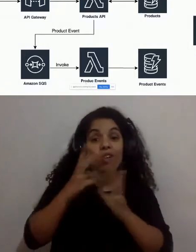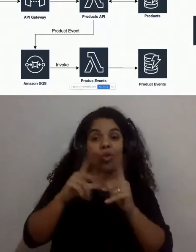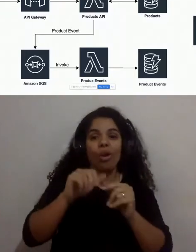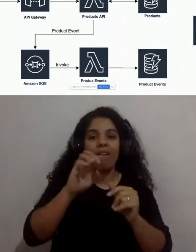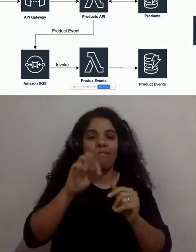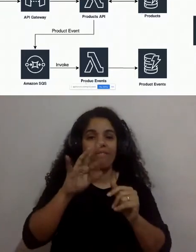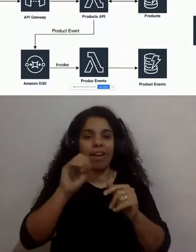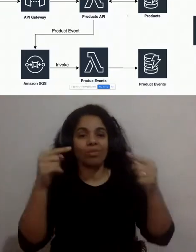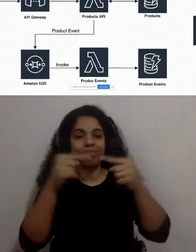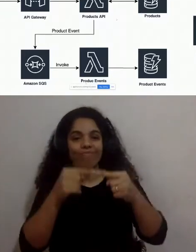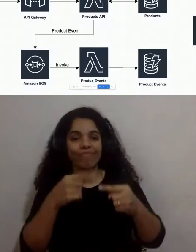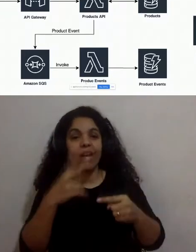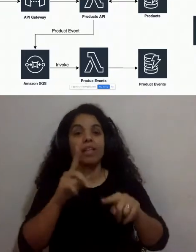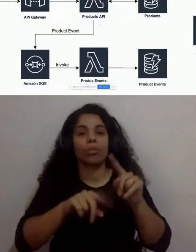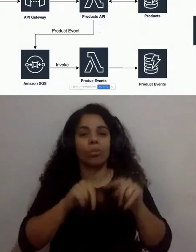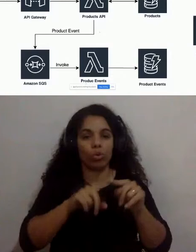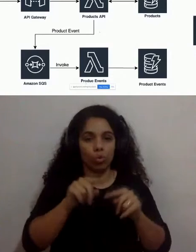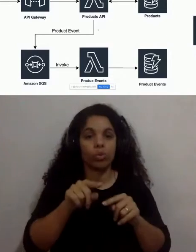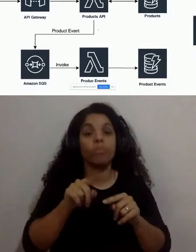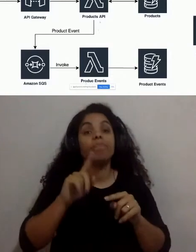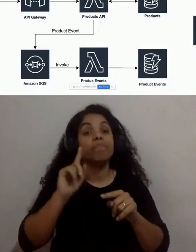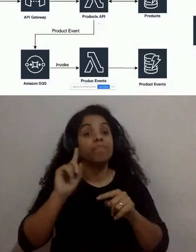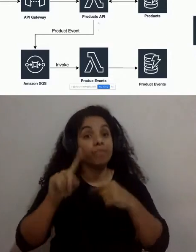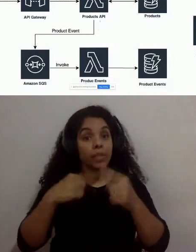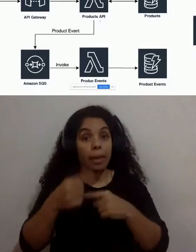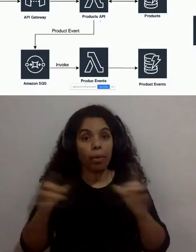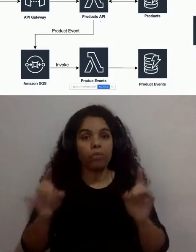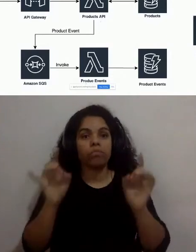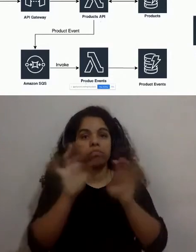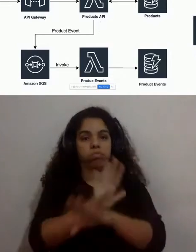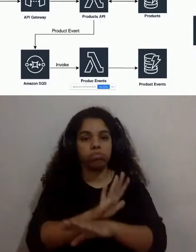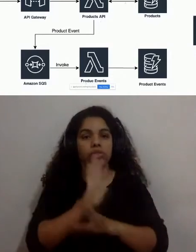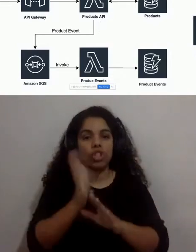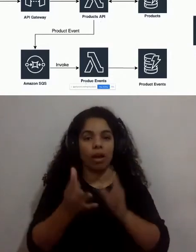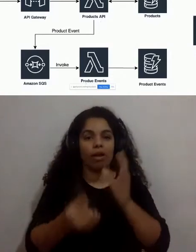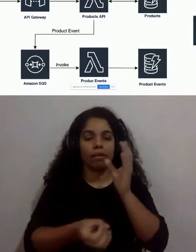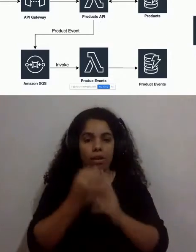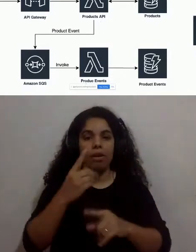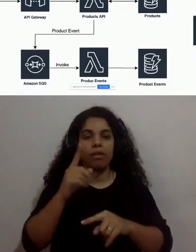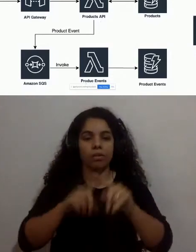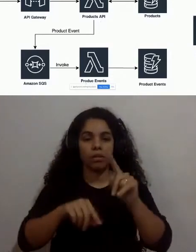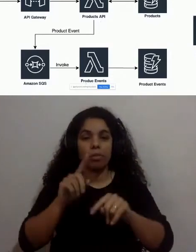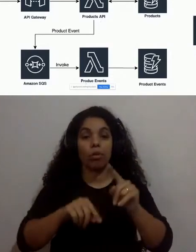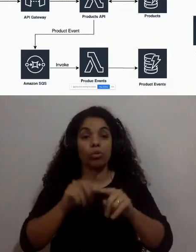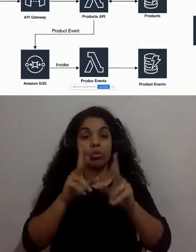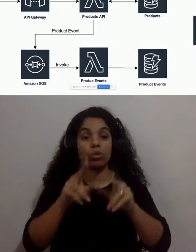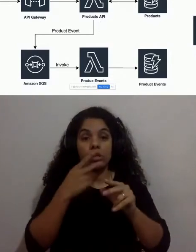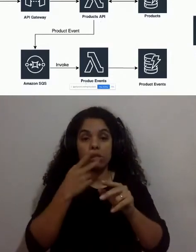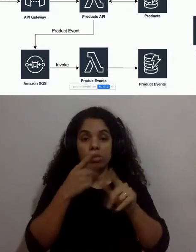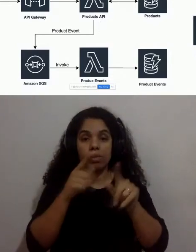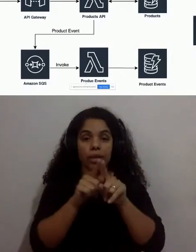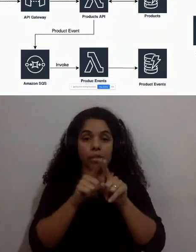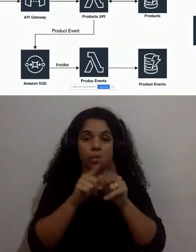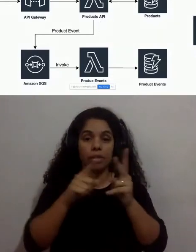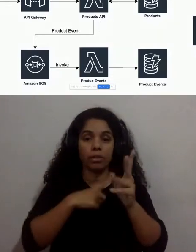relacionados a esse produto. Depois que eu criei esse produto, como eu disse para vocês, ele vai ser